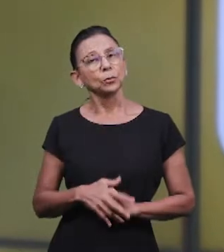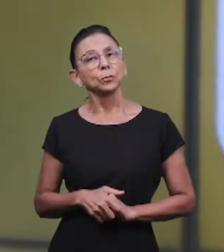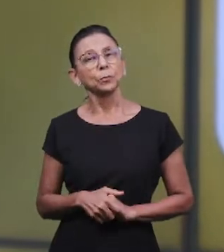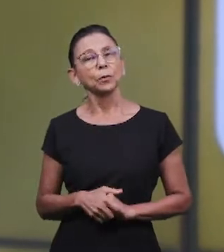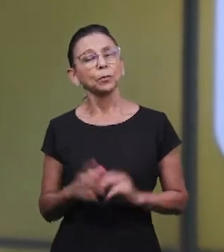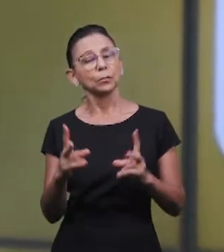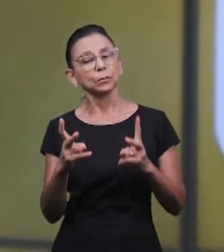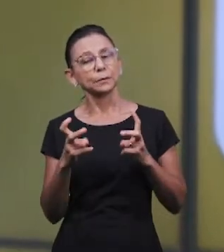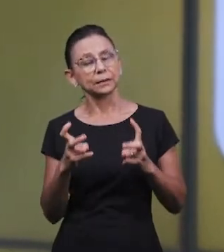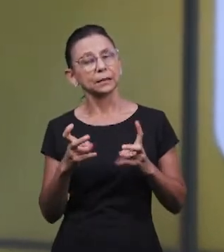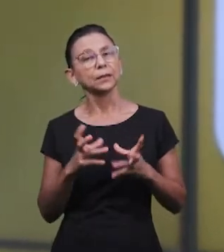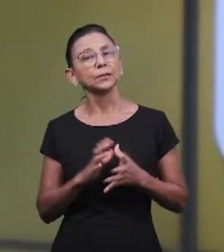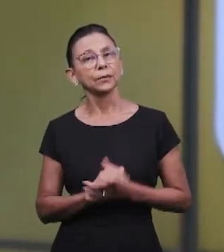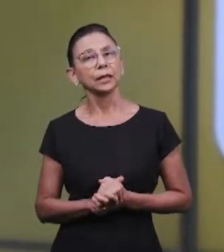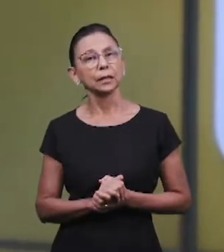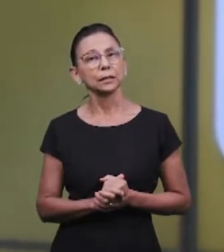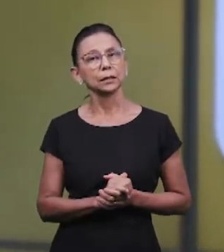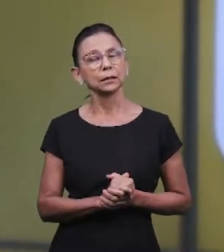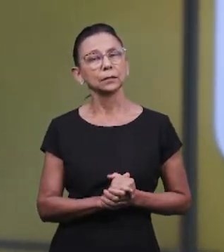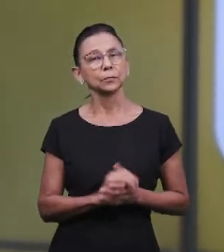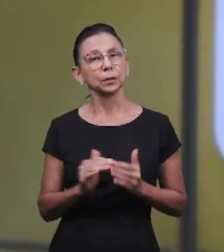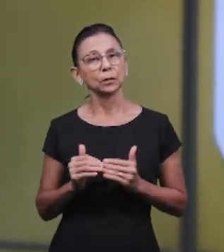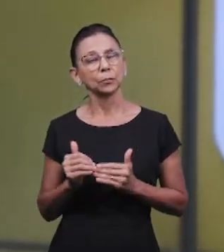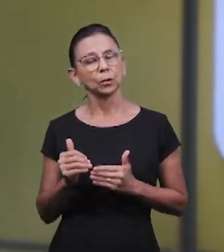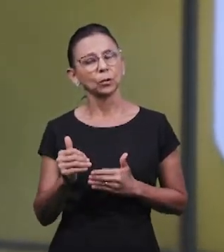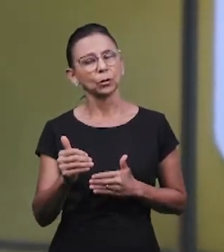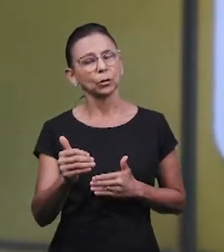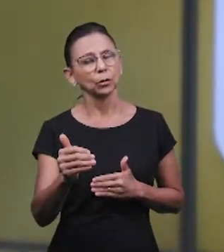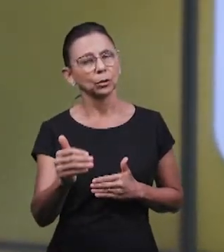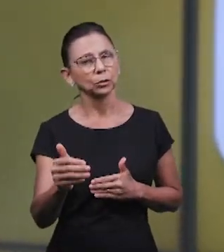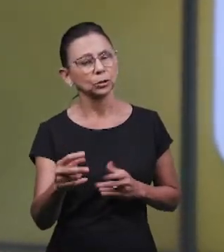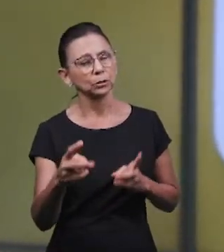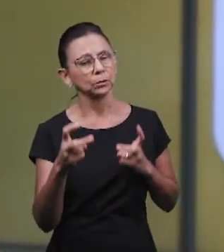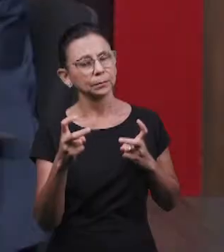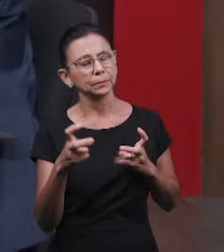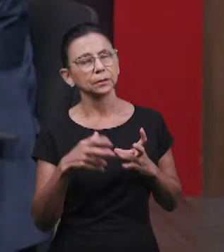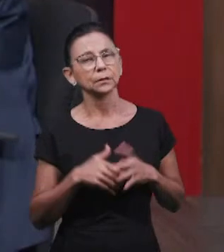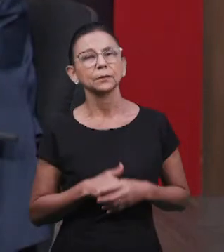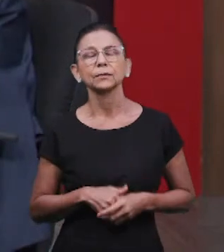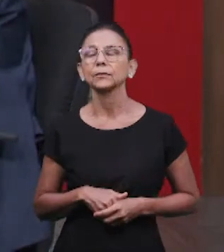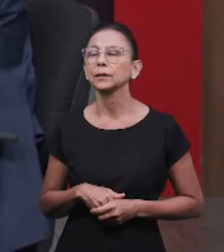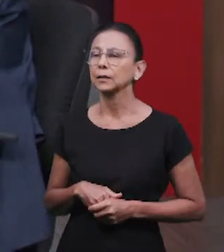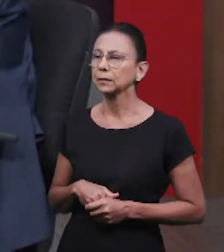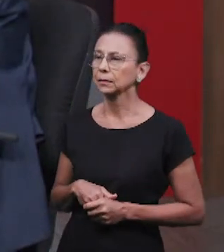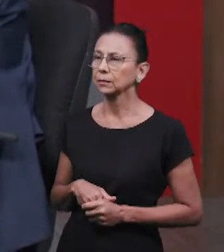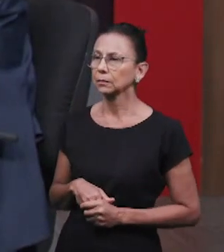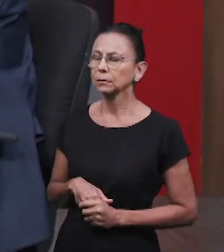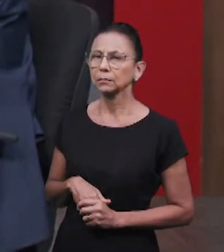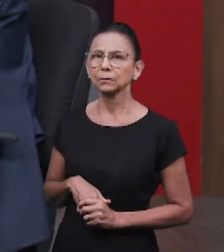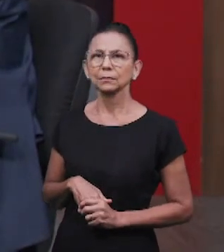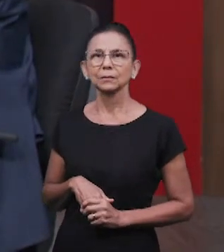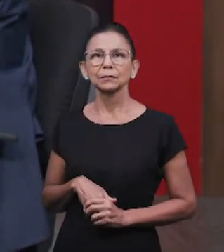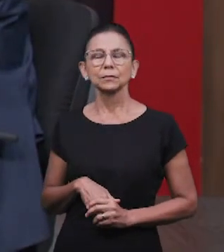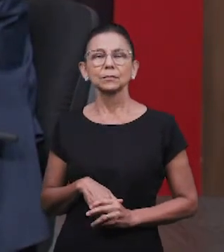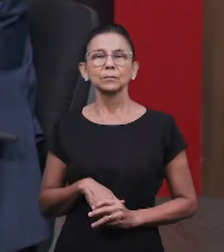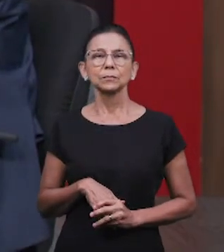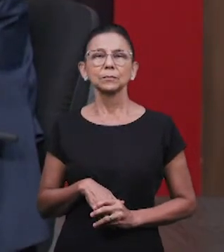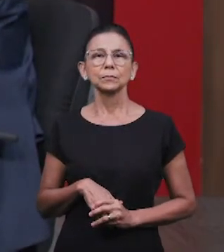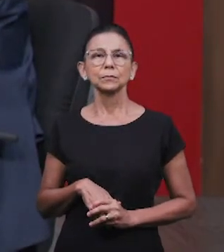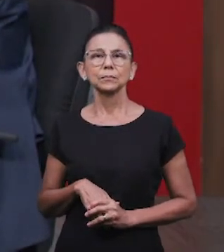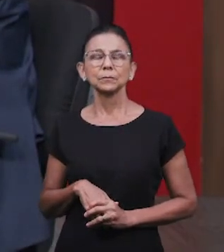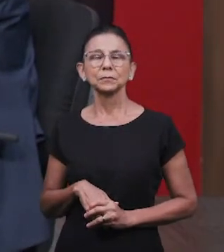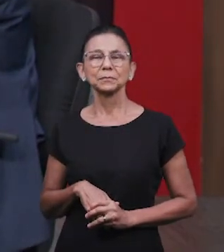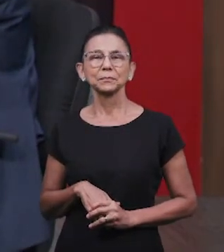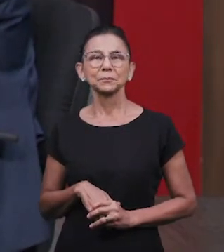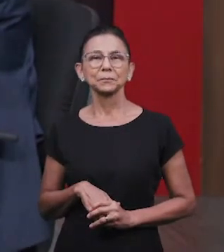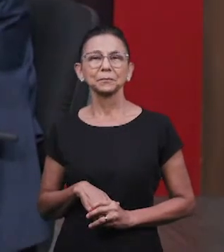passa despercebido. Então é bom os pais perceberem isso e levar isso para o profissional. Nem sempre é isso, né? Mesmo tem Exatamente, nem sempre vai ser isso. Mais tarde não tem nenhum